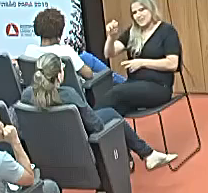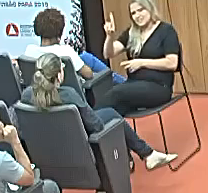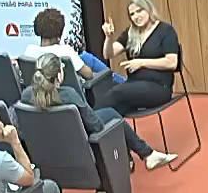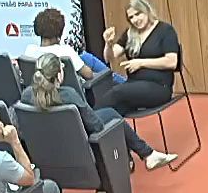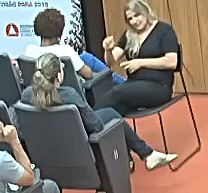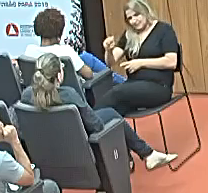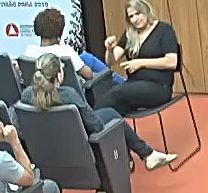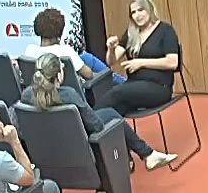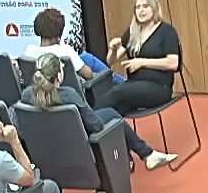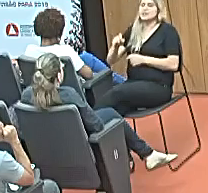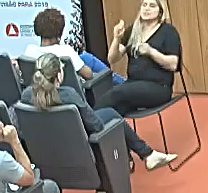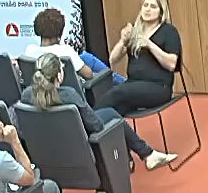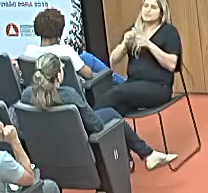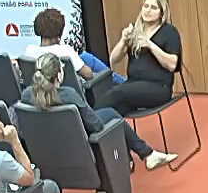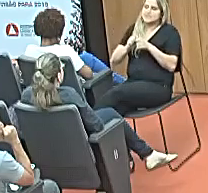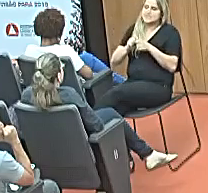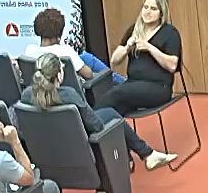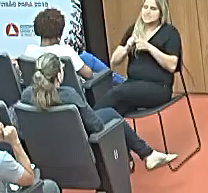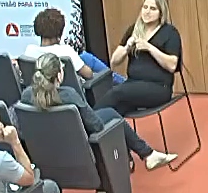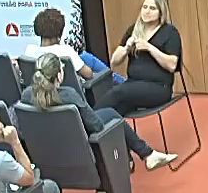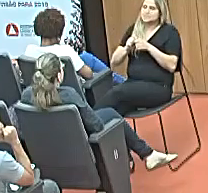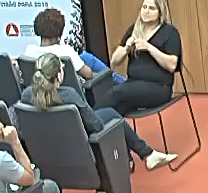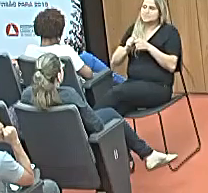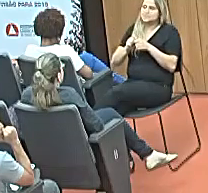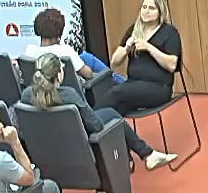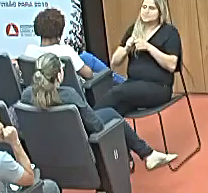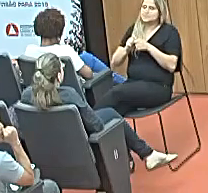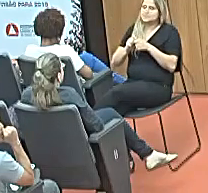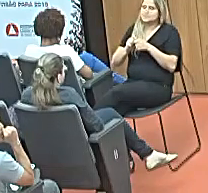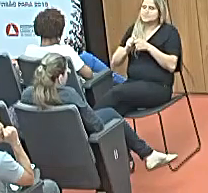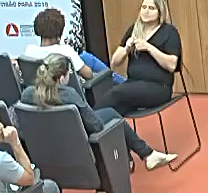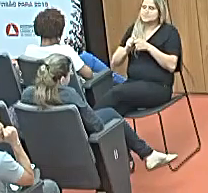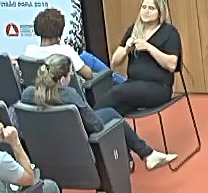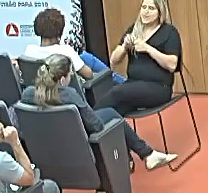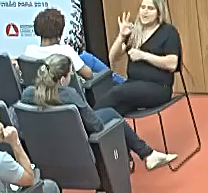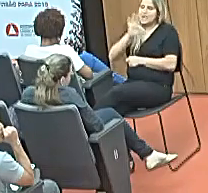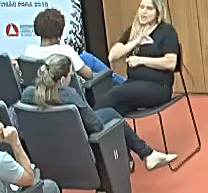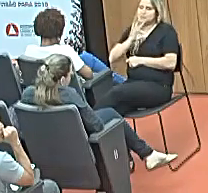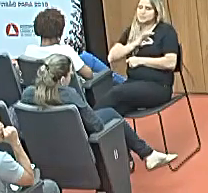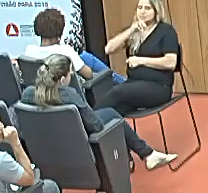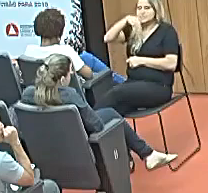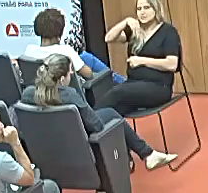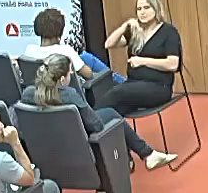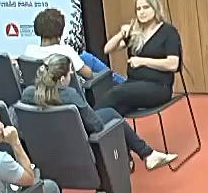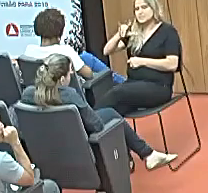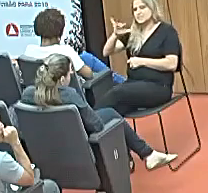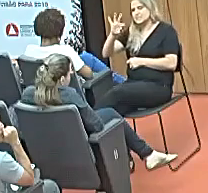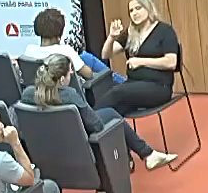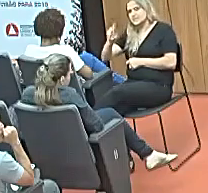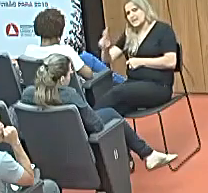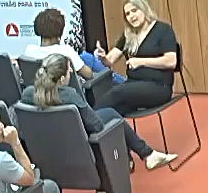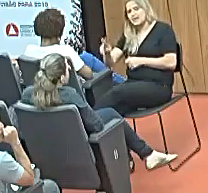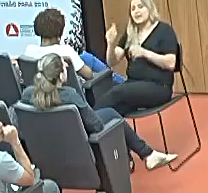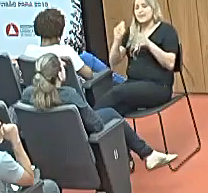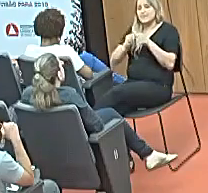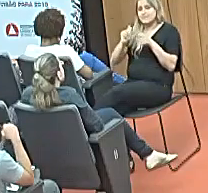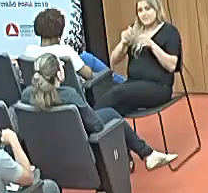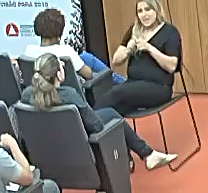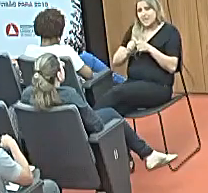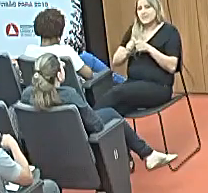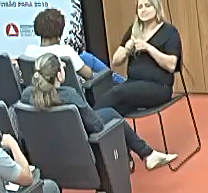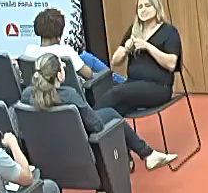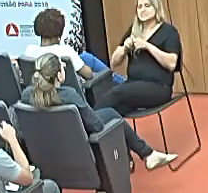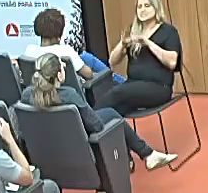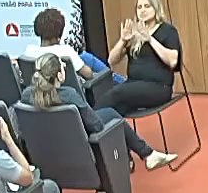de ações coletivas e preventivos a segurança do usuário a polícia militar faz o seu trabalho é top faz o seu trabalho na secretaria de estado